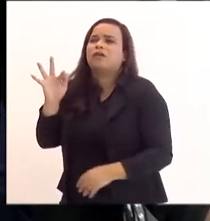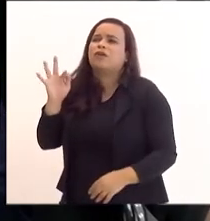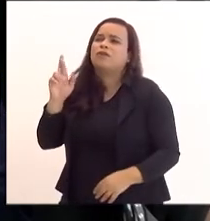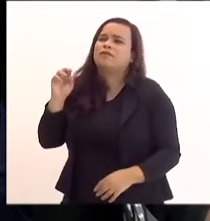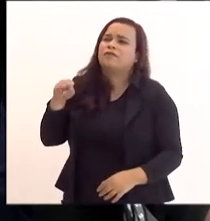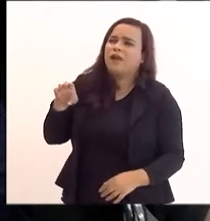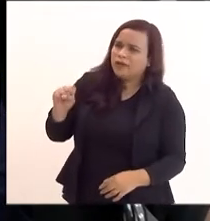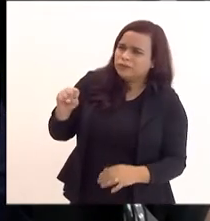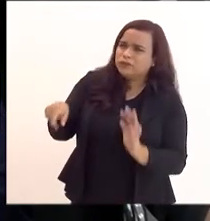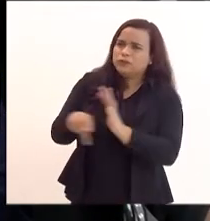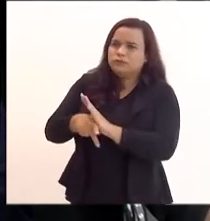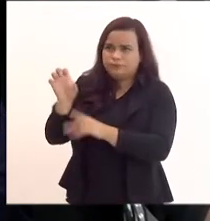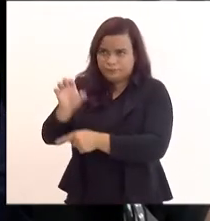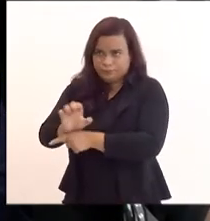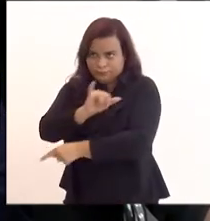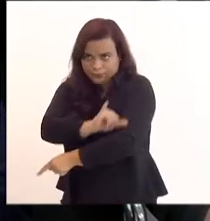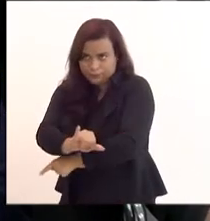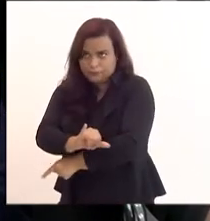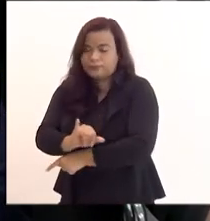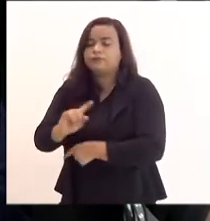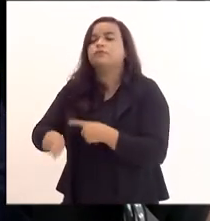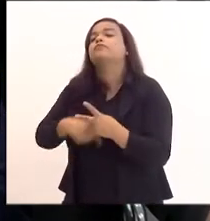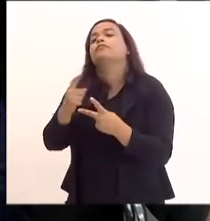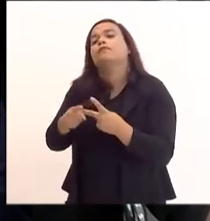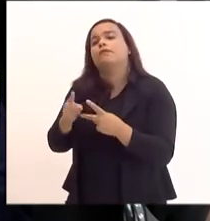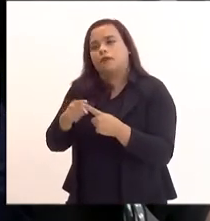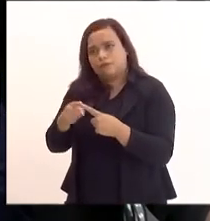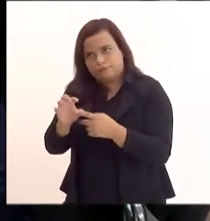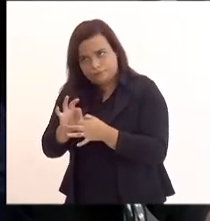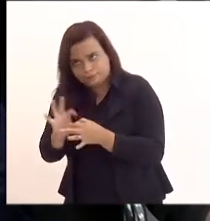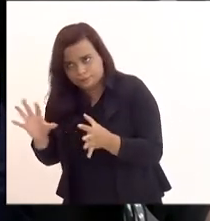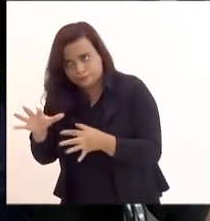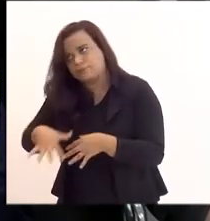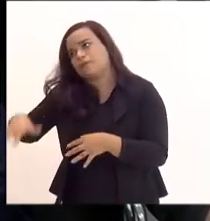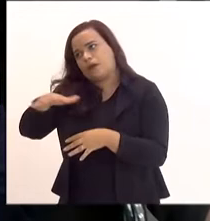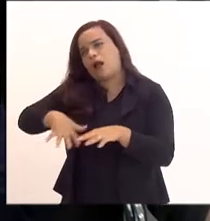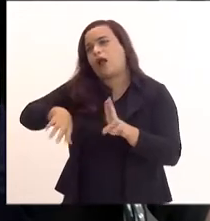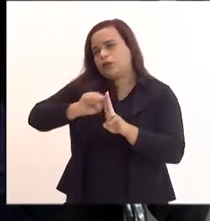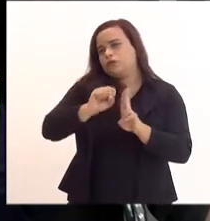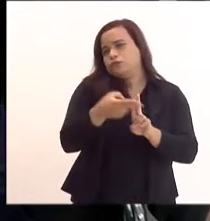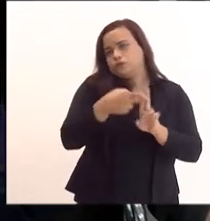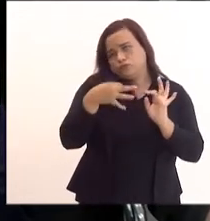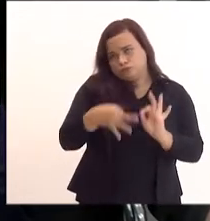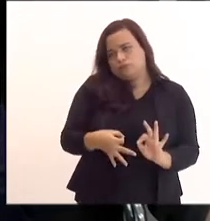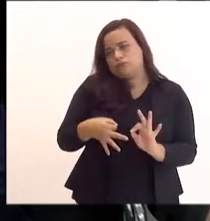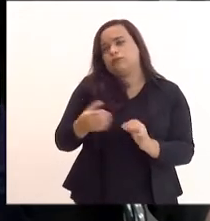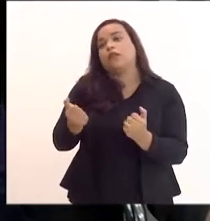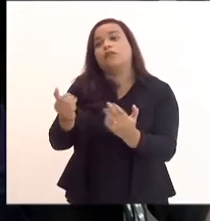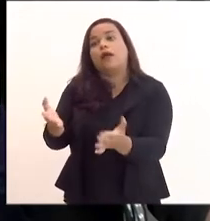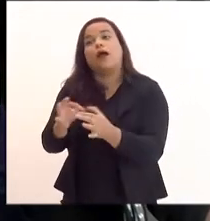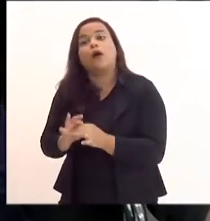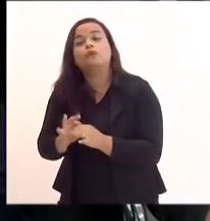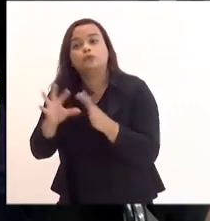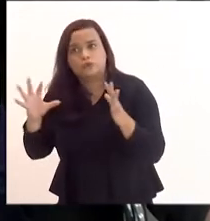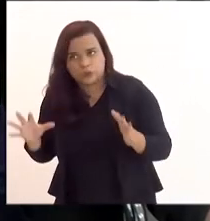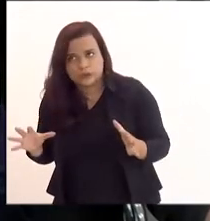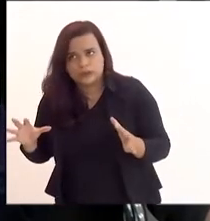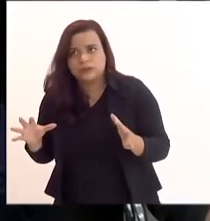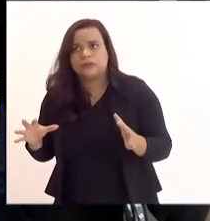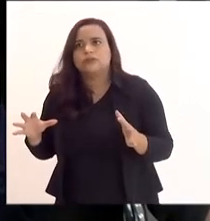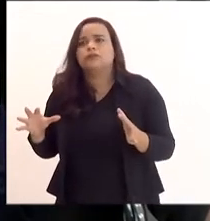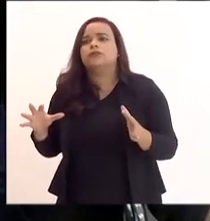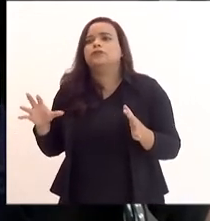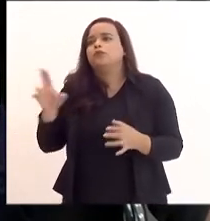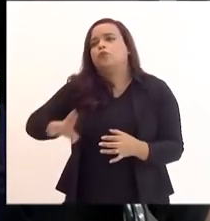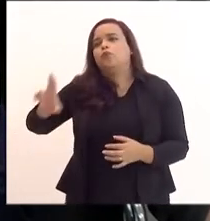no estado do Rio, autorizando, obviamente no âmbito do SUS, autorizando